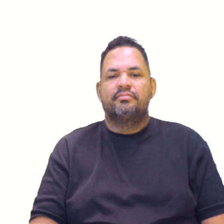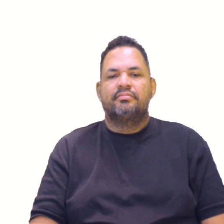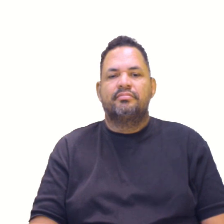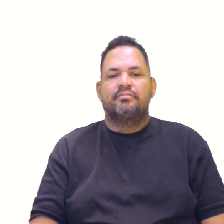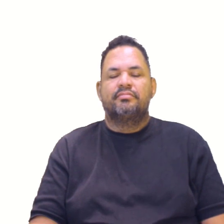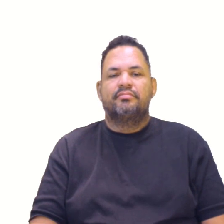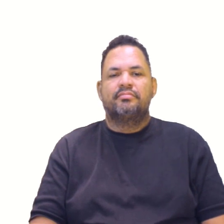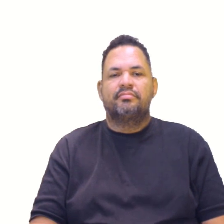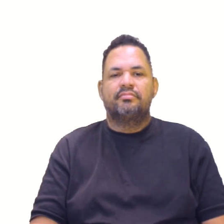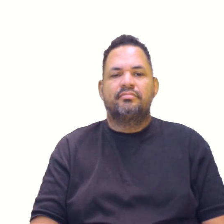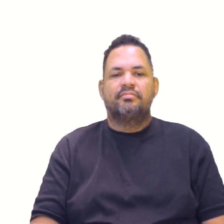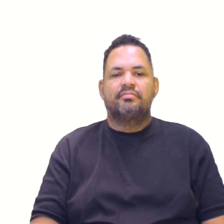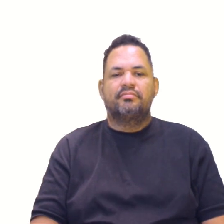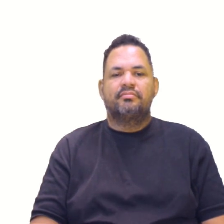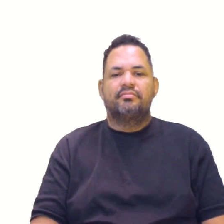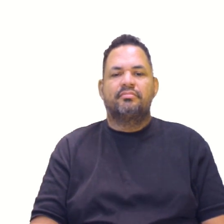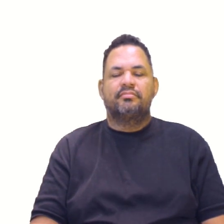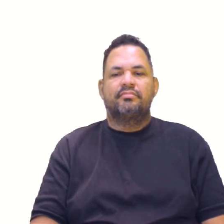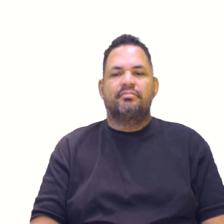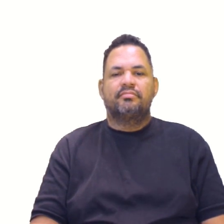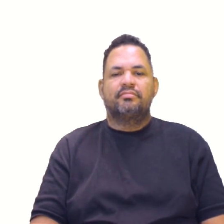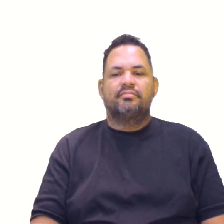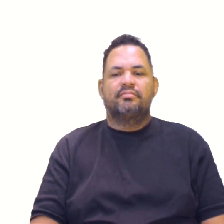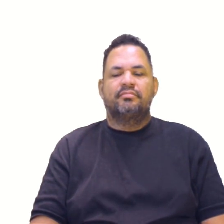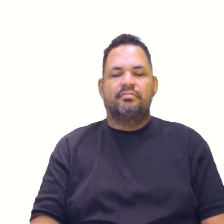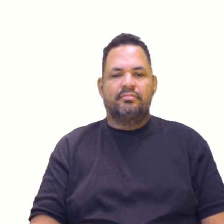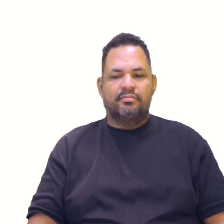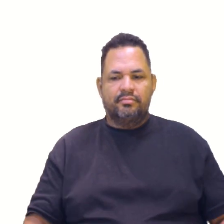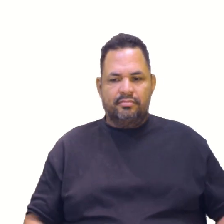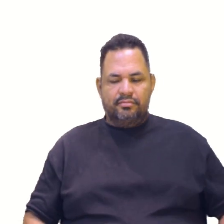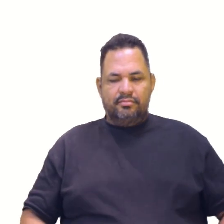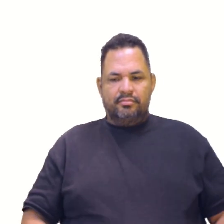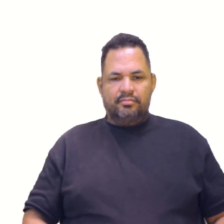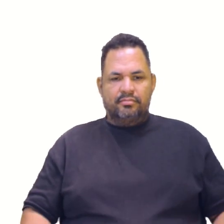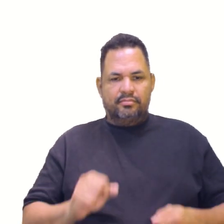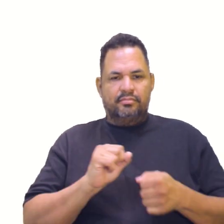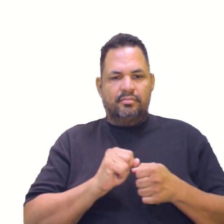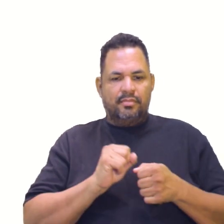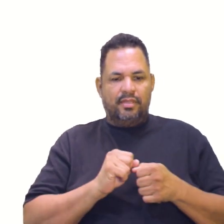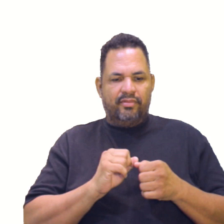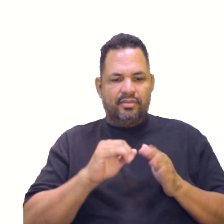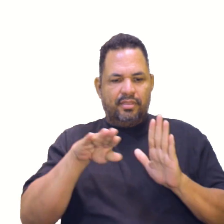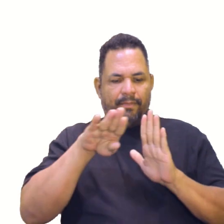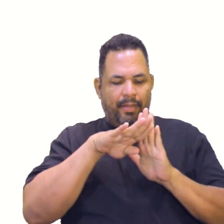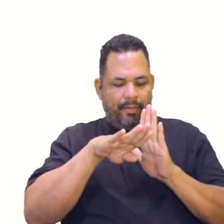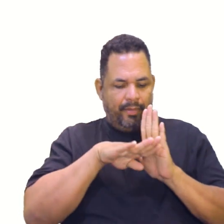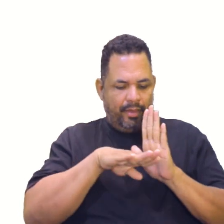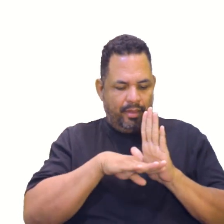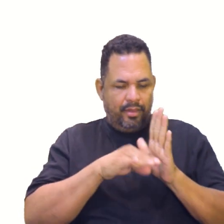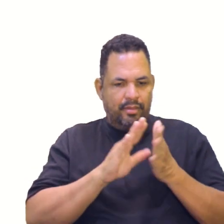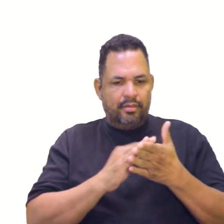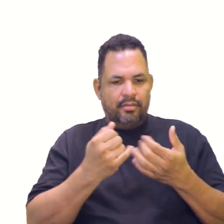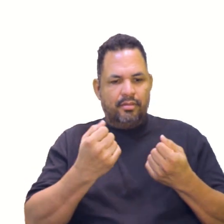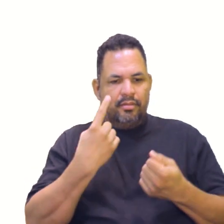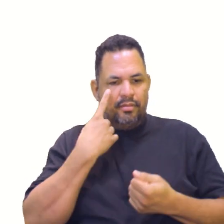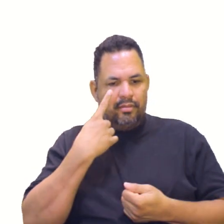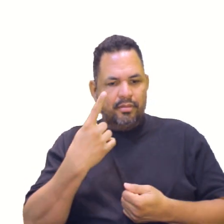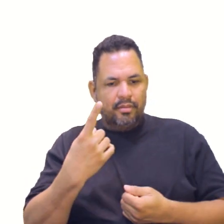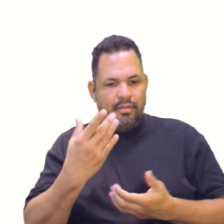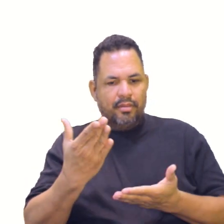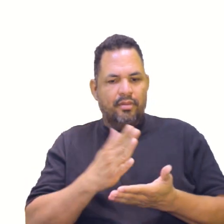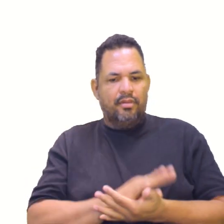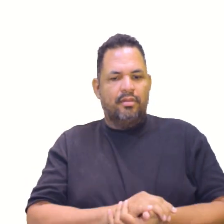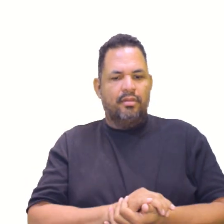Beleza? Então, galerinha do grupo, o negócio é o seguinte, a gente fazer o passo a passo, né? Identificar quem são as